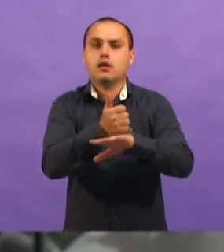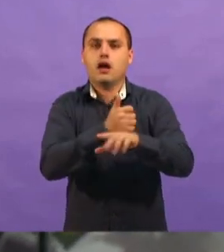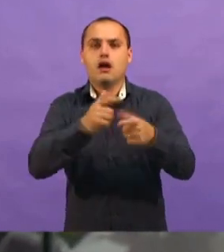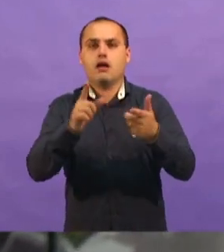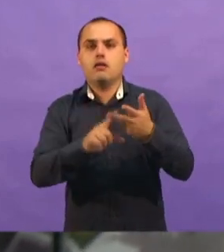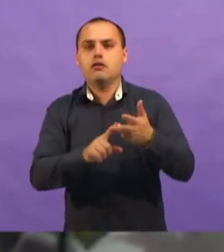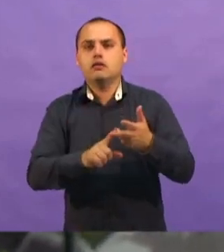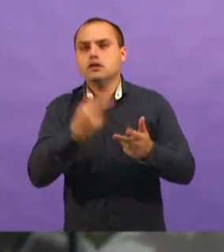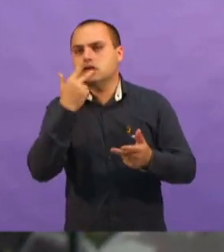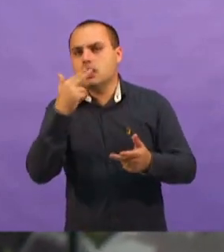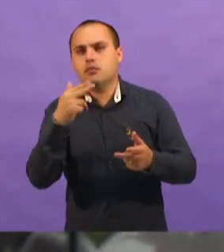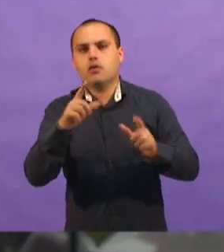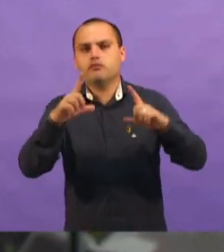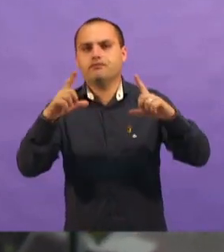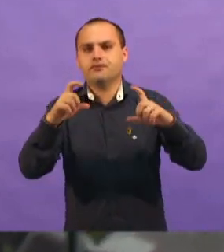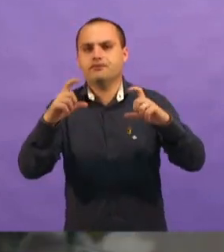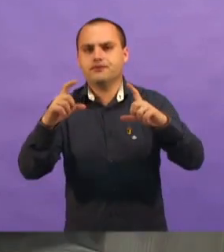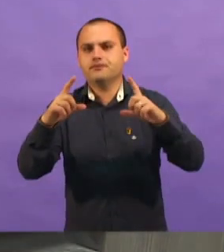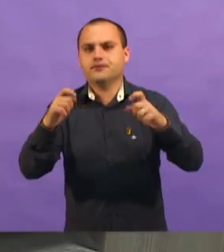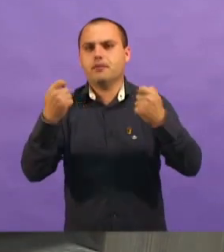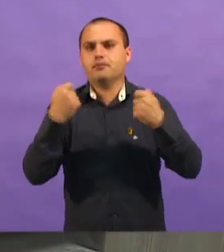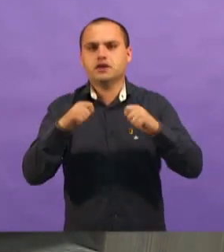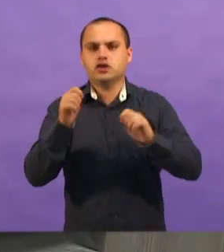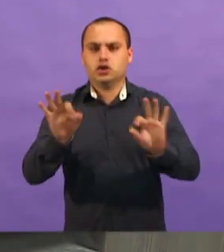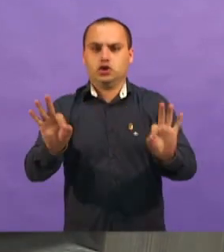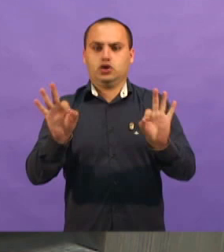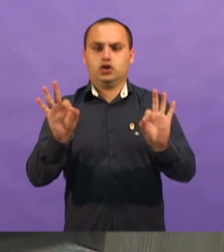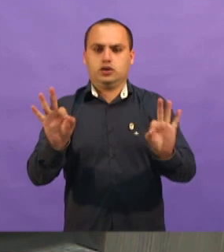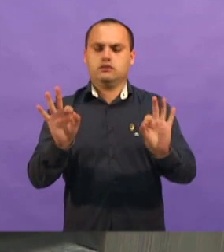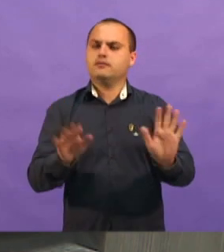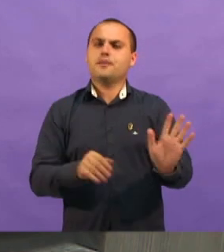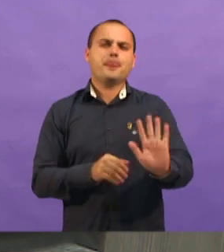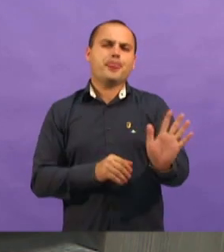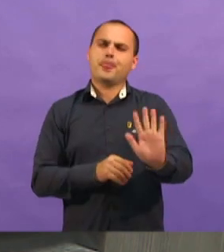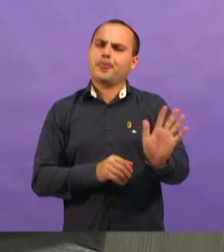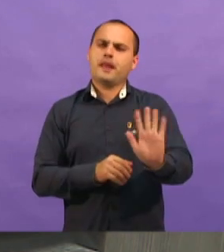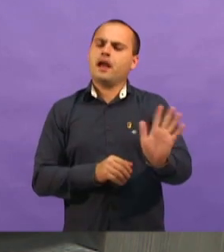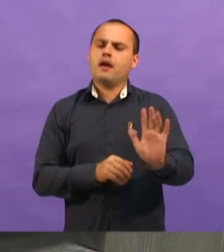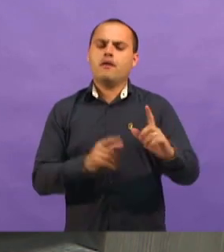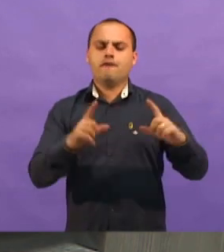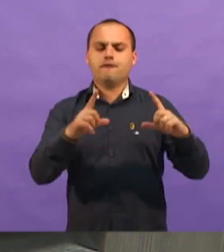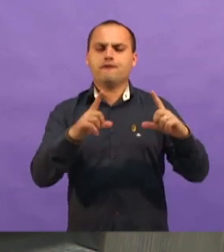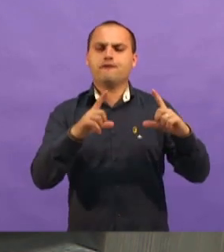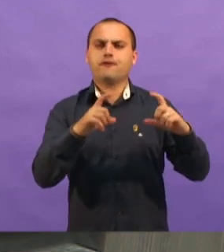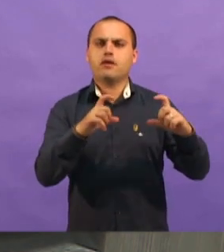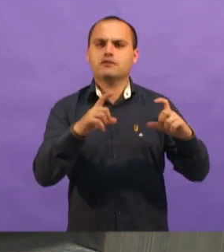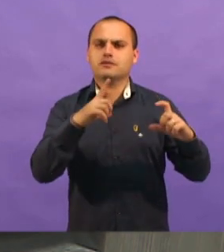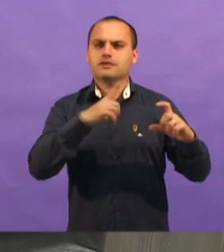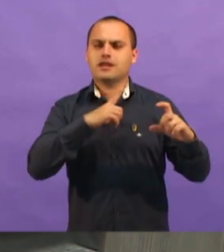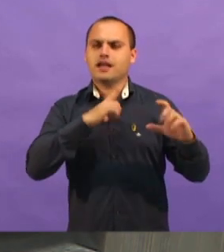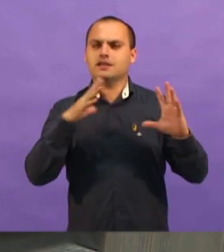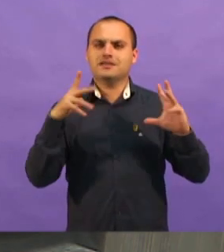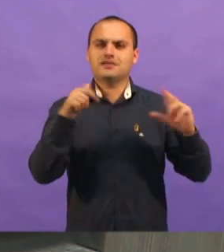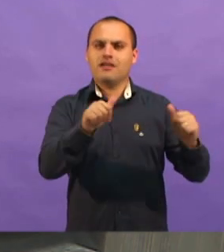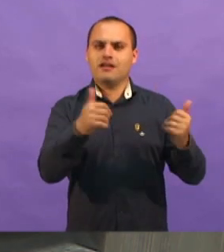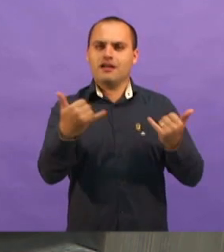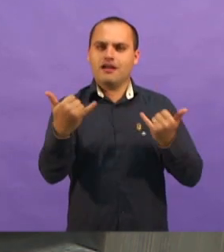tem que ser, sabe, top. Não, a foto trazendo toda essa